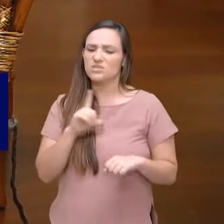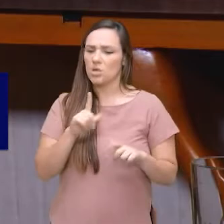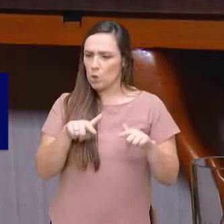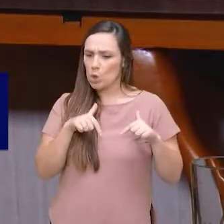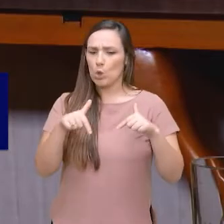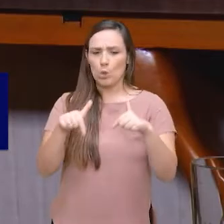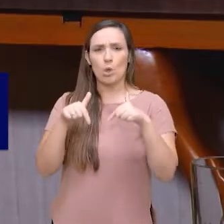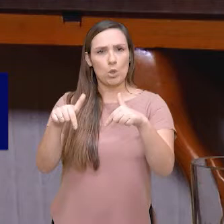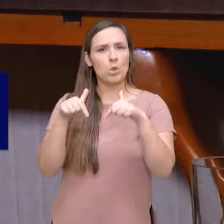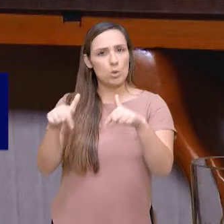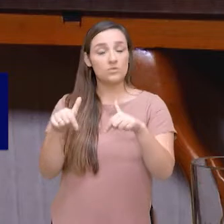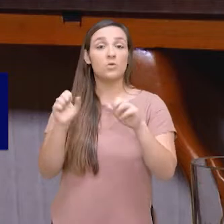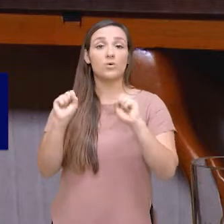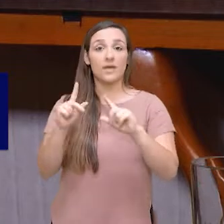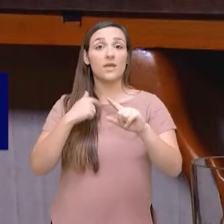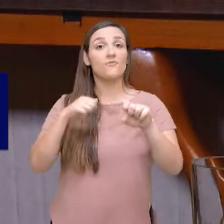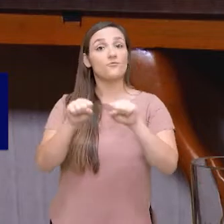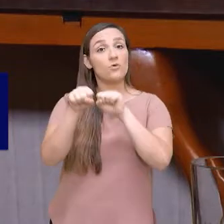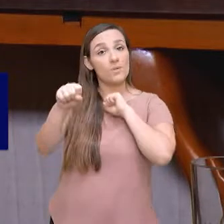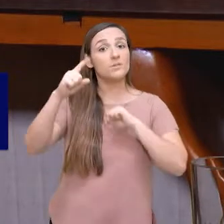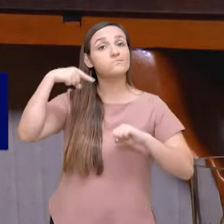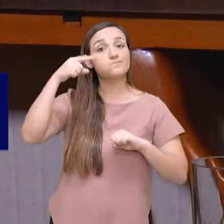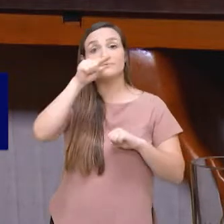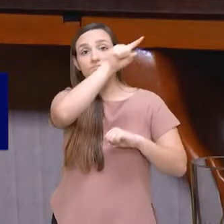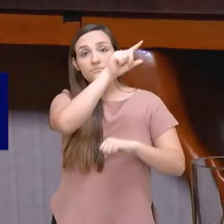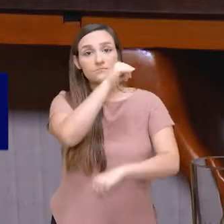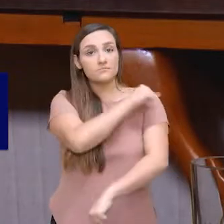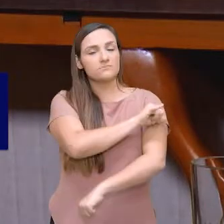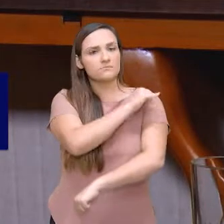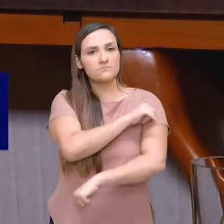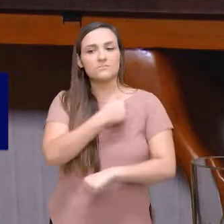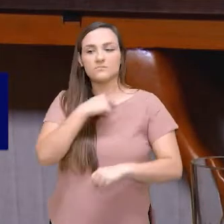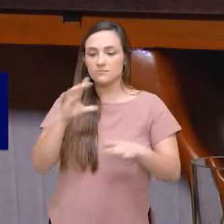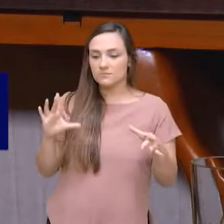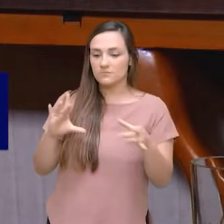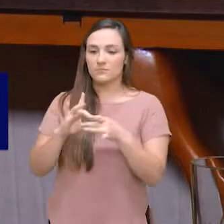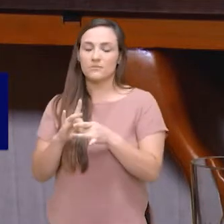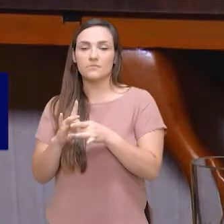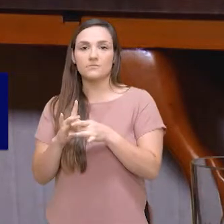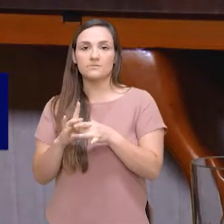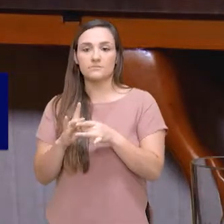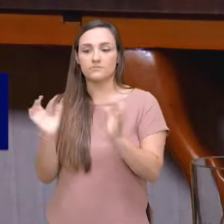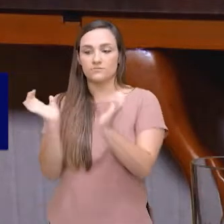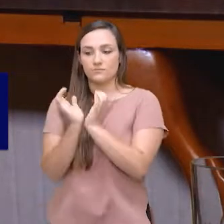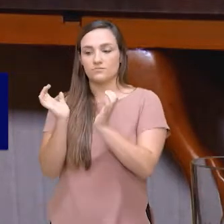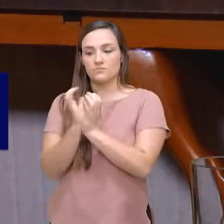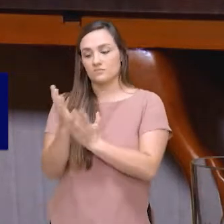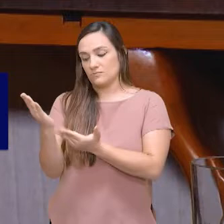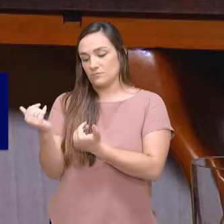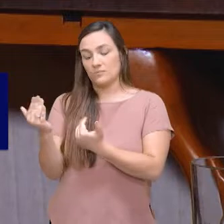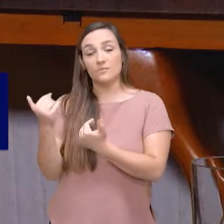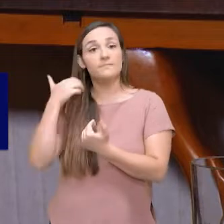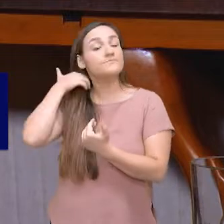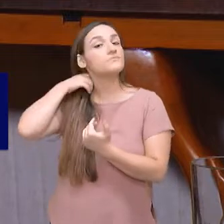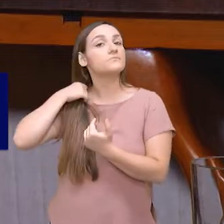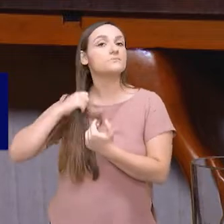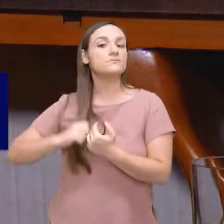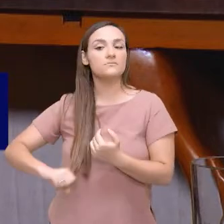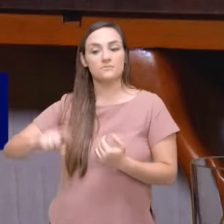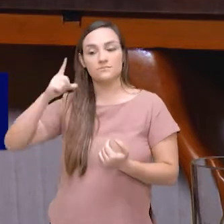E quando eu vim para cá formado, entendeu? Eu me aliei um grupo de